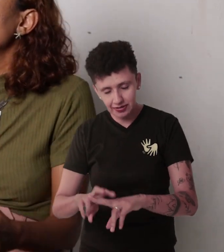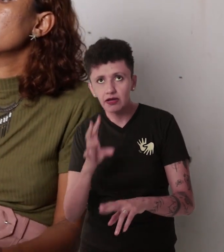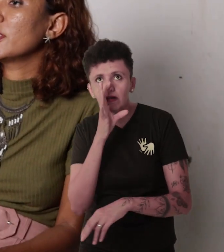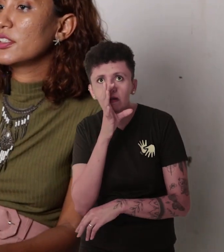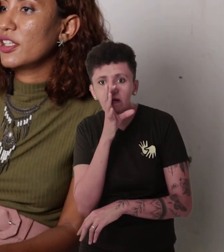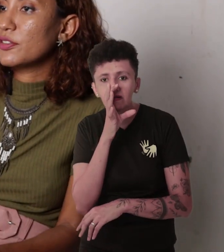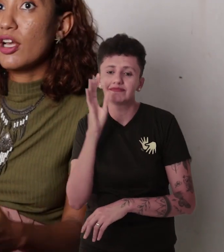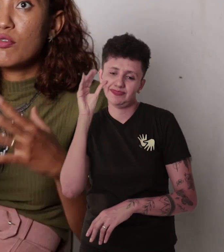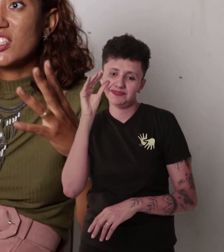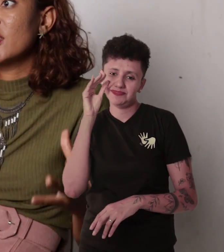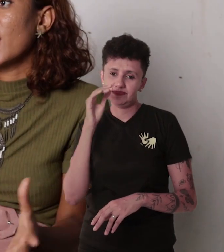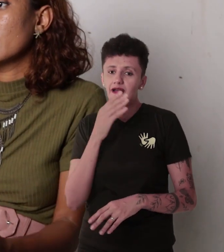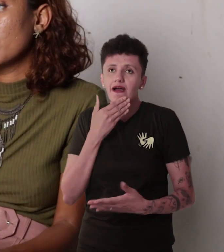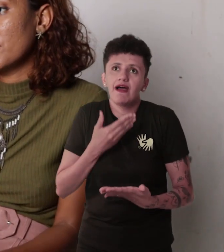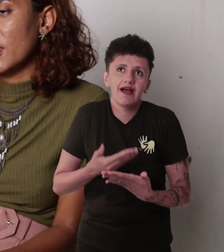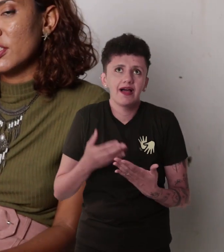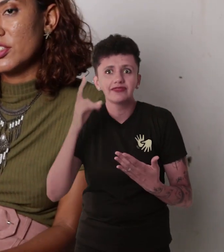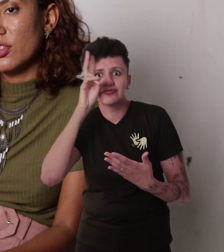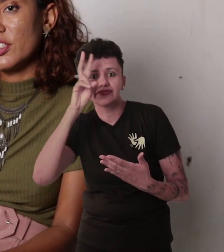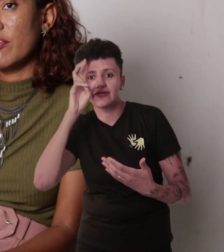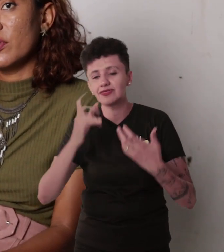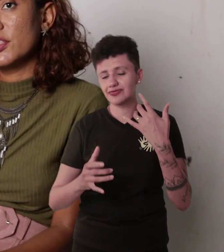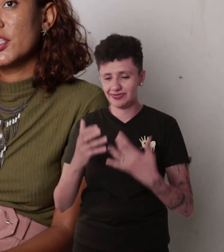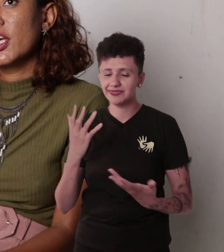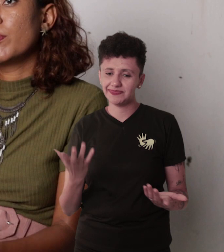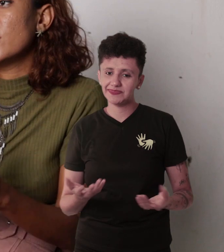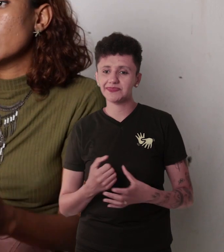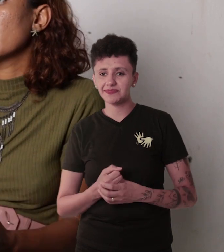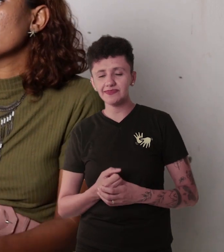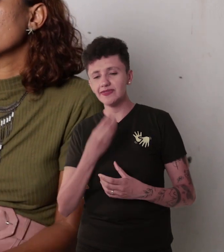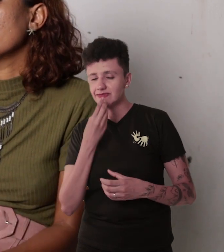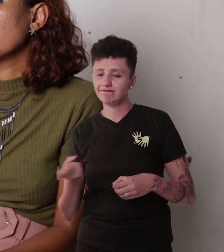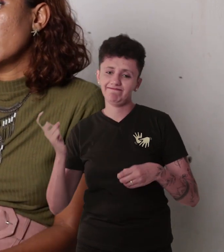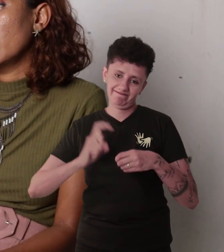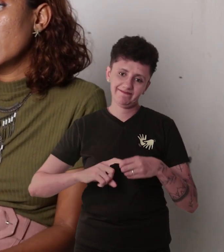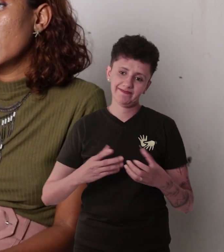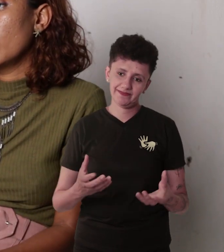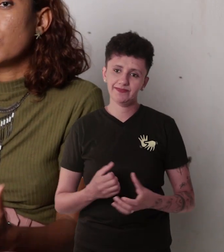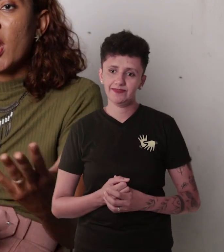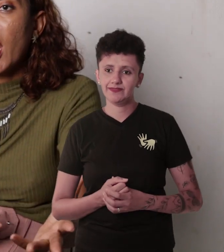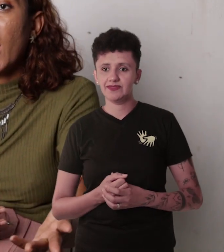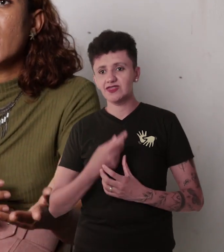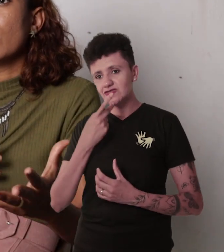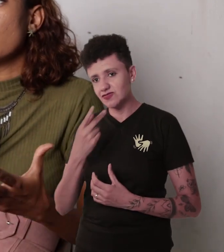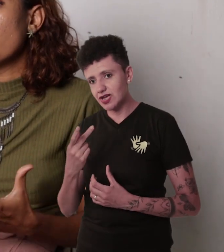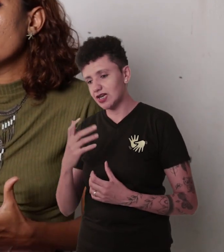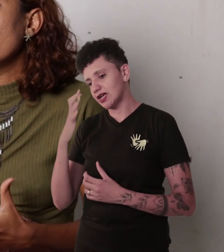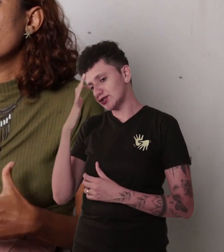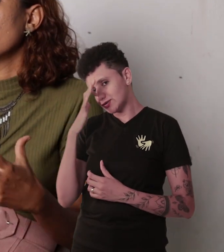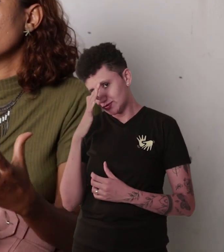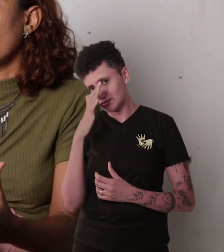nunca, ouvirem. Elas ficavam fascinadas ouvindo as histórias dos avós. Precisamos resgatar isso aí. O falar,